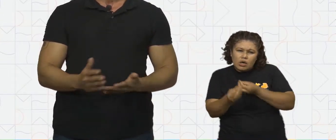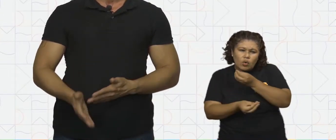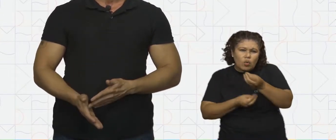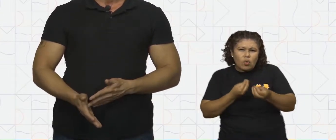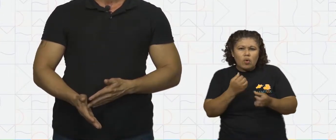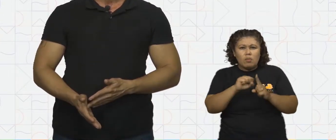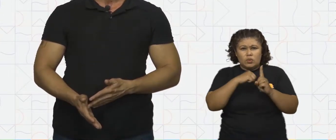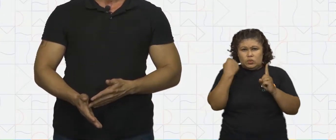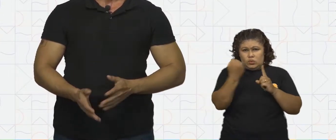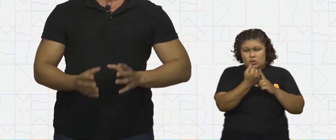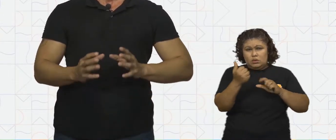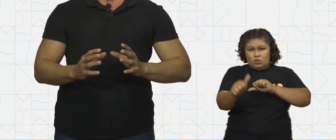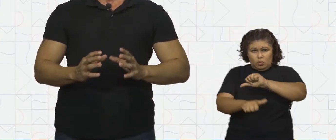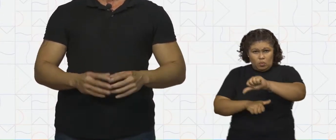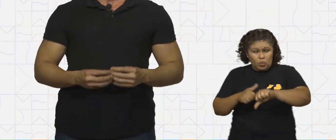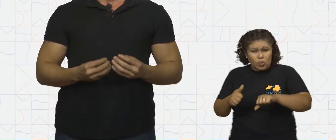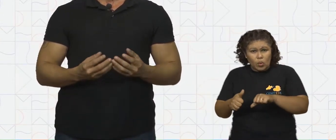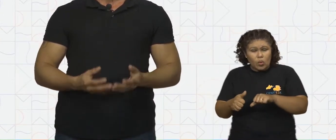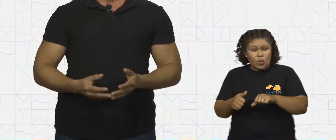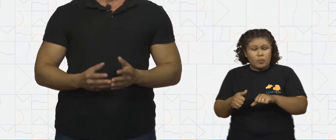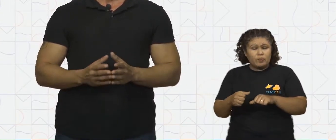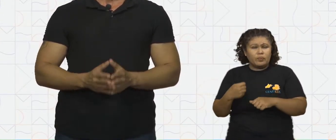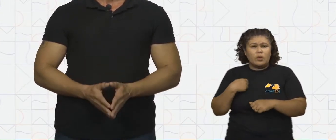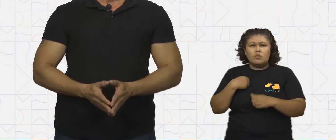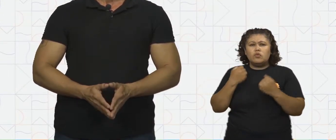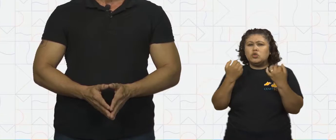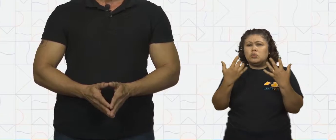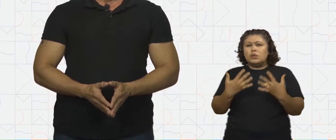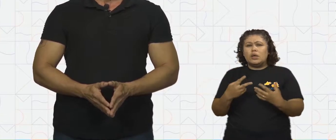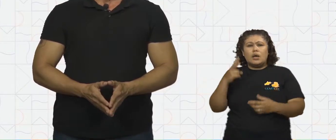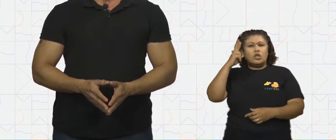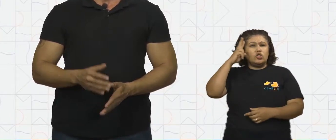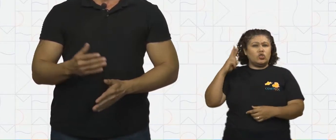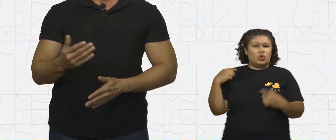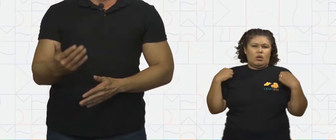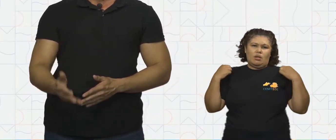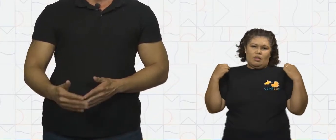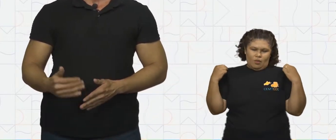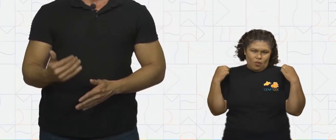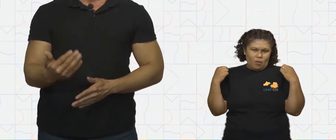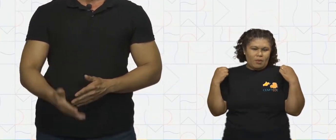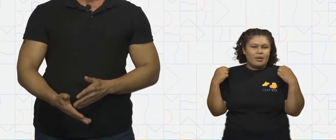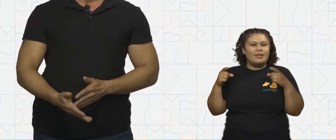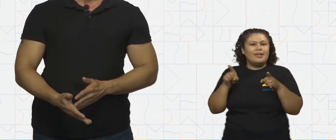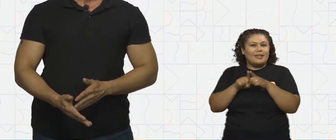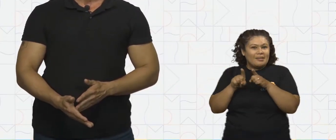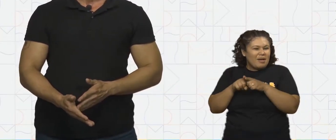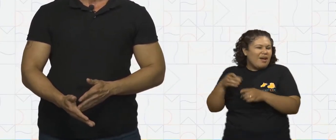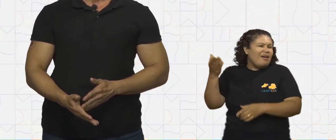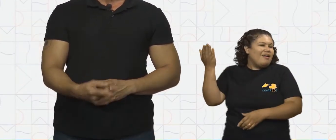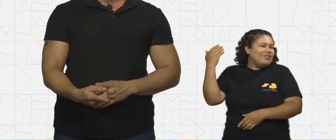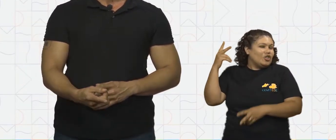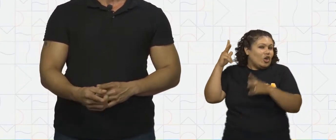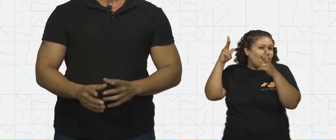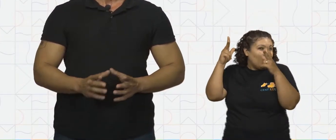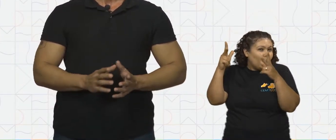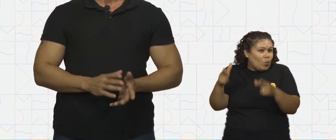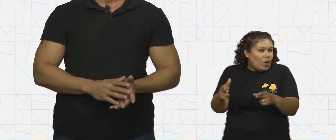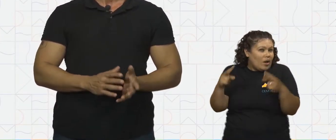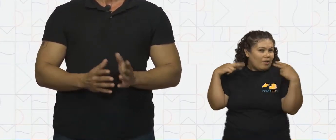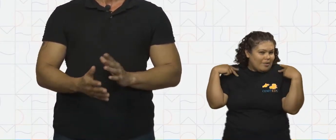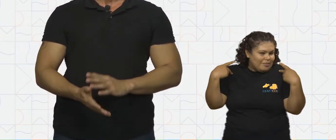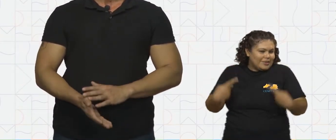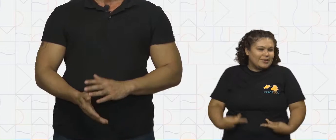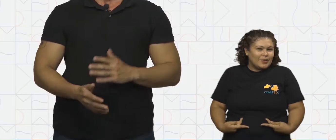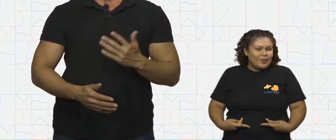pré-história até os nossos dias, nós vamos falar um pouco sobre a história do vestuário, que é tão antiga quanto o próprio ser humano. Isso porque a